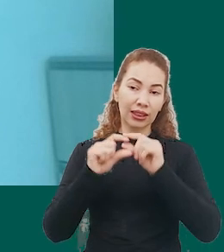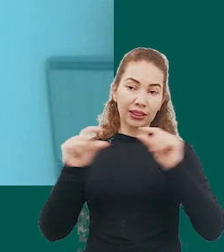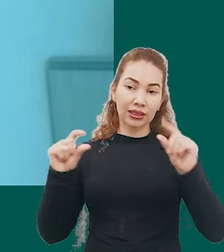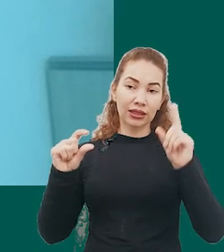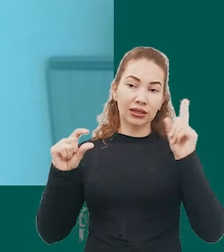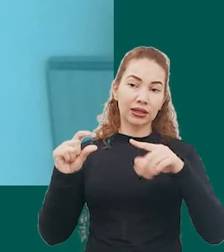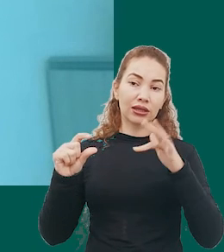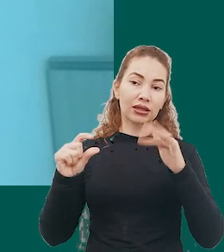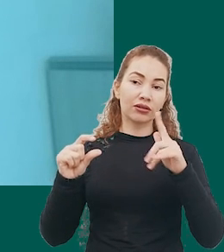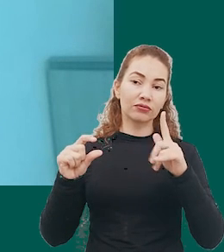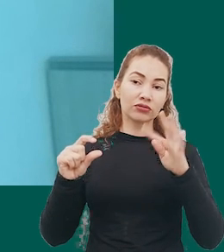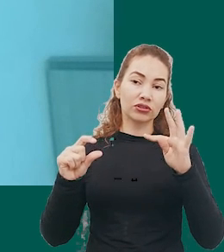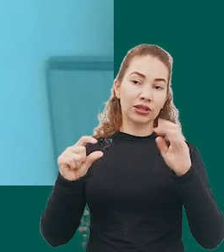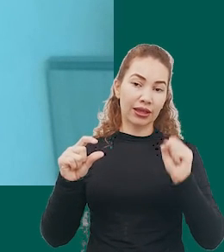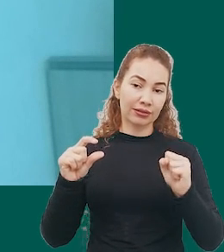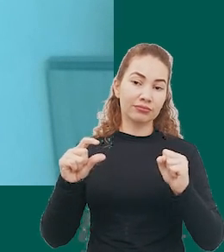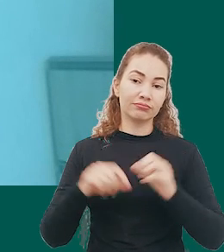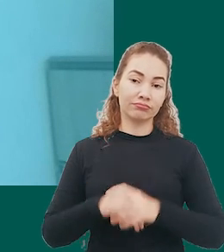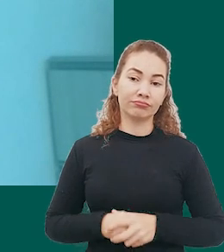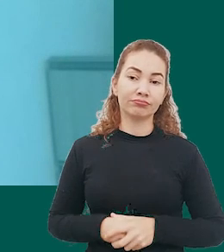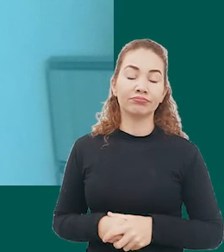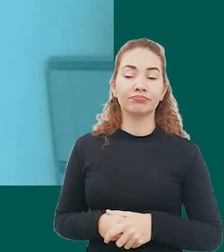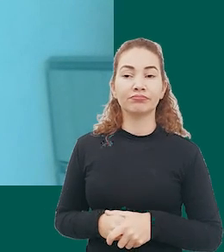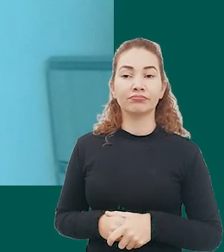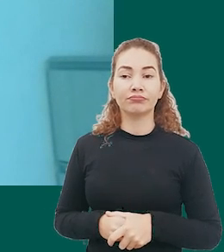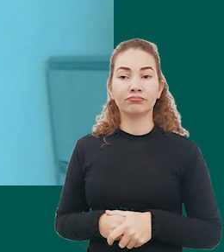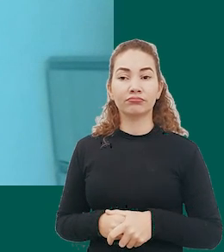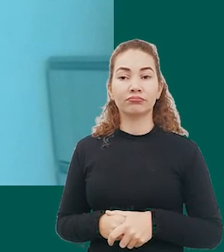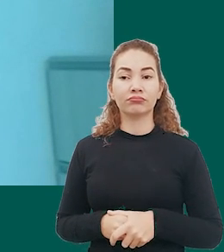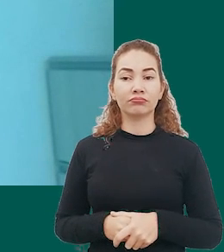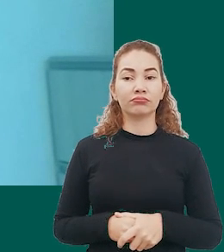ao FGTS.